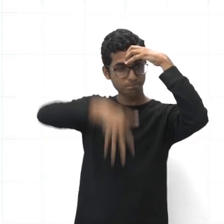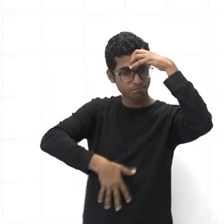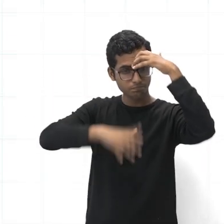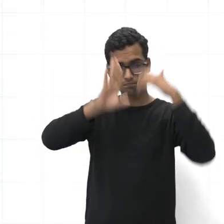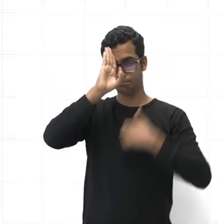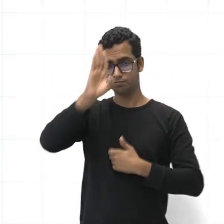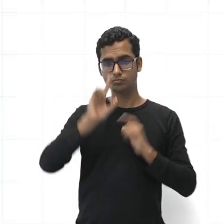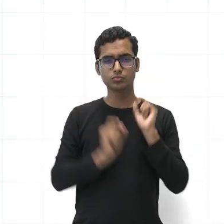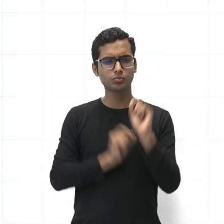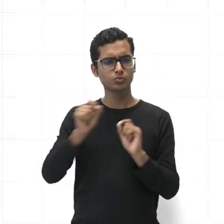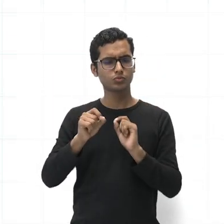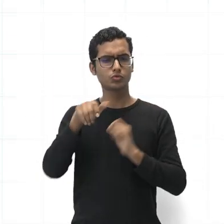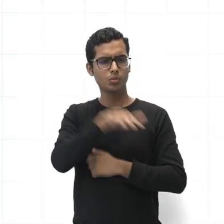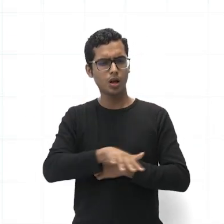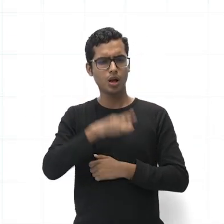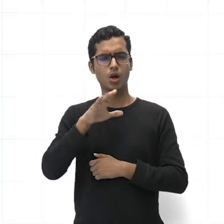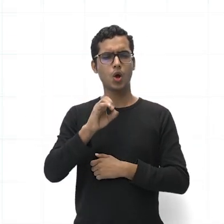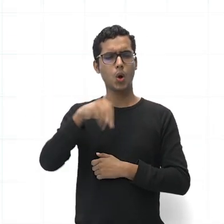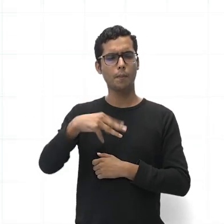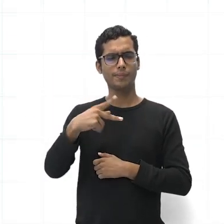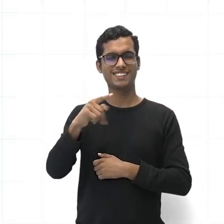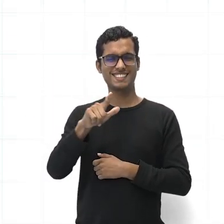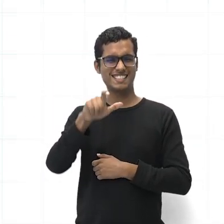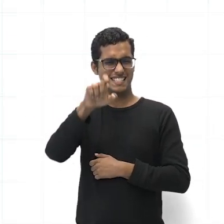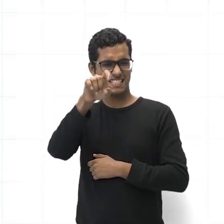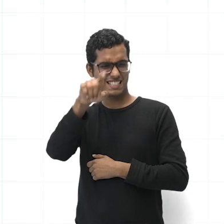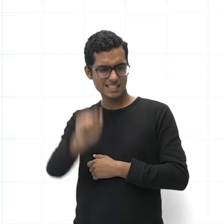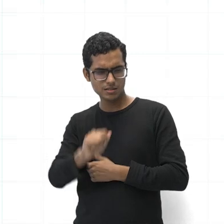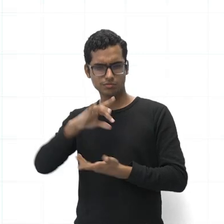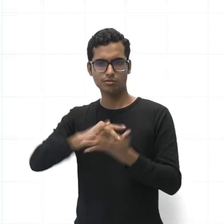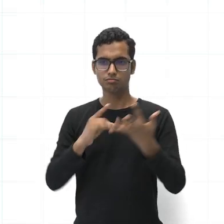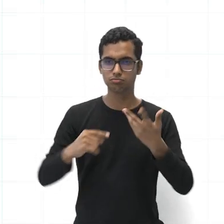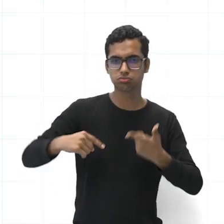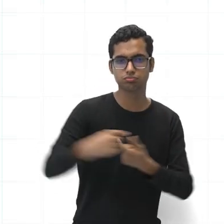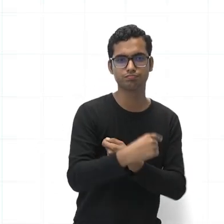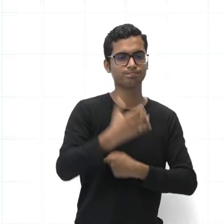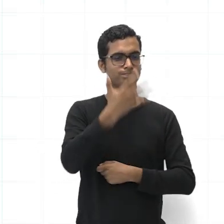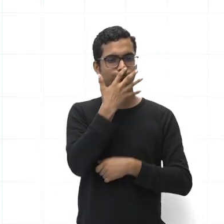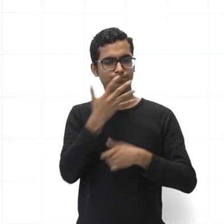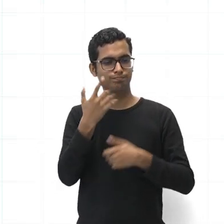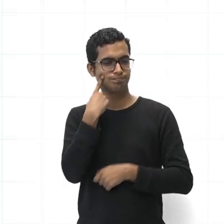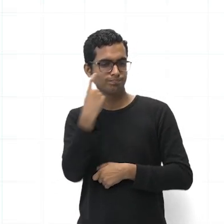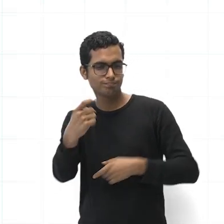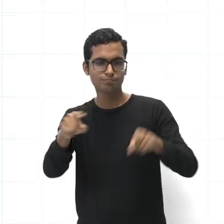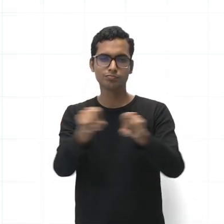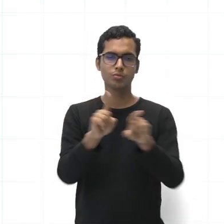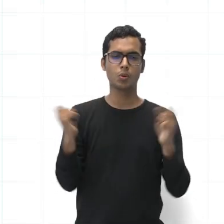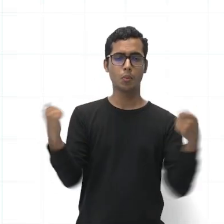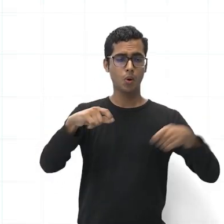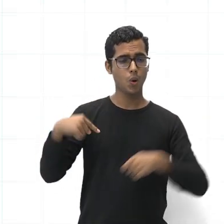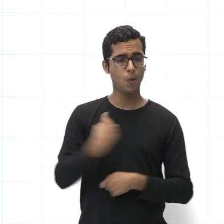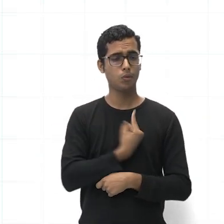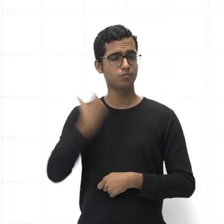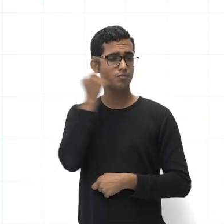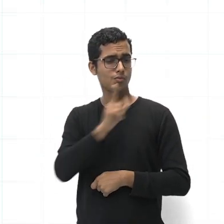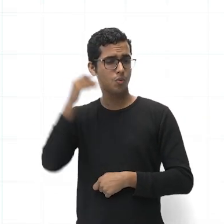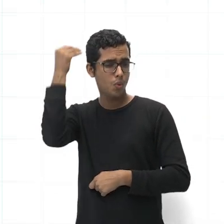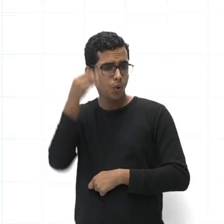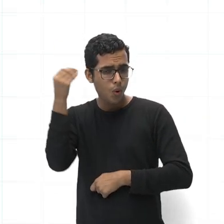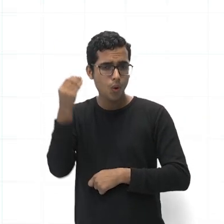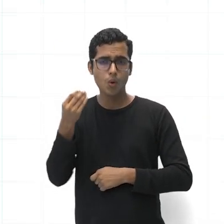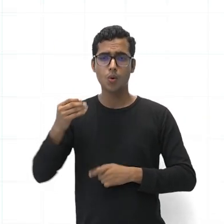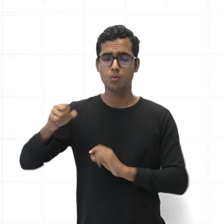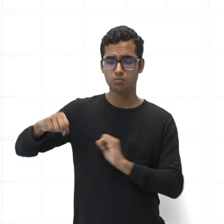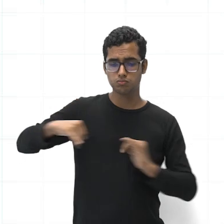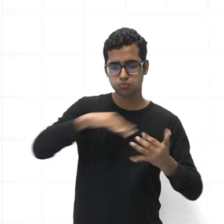Então, o sistema nervoso ele é uma rede complexa e fascinante que nos permite experimentar o